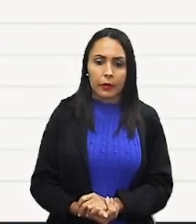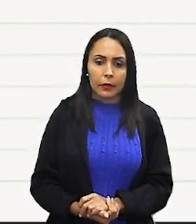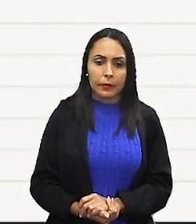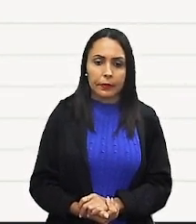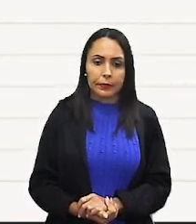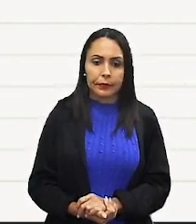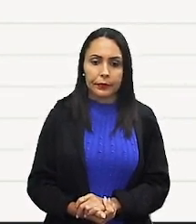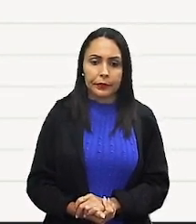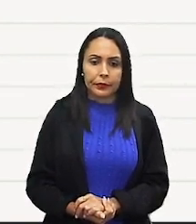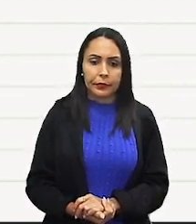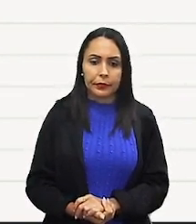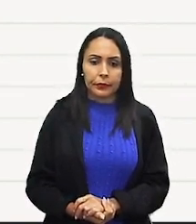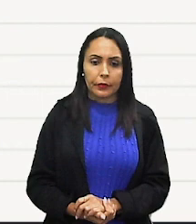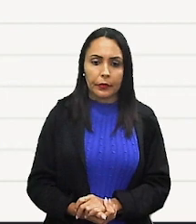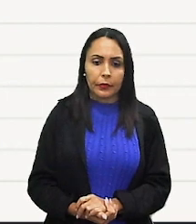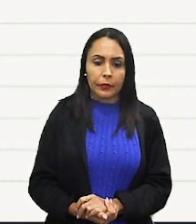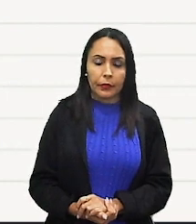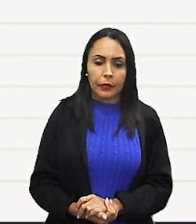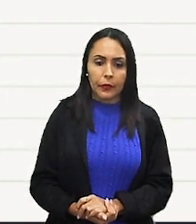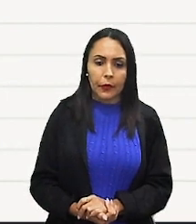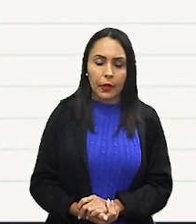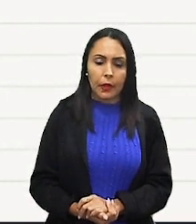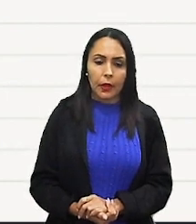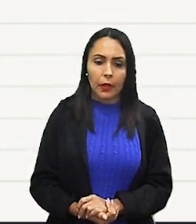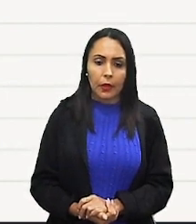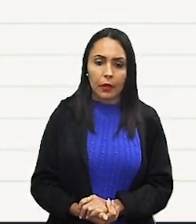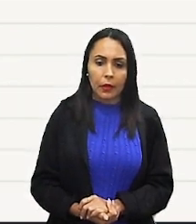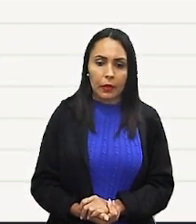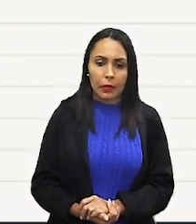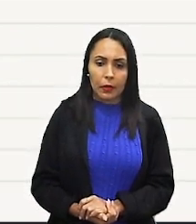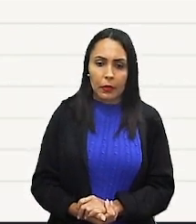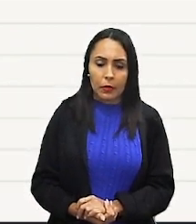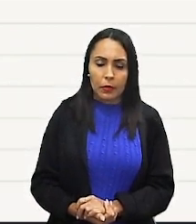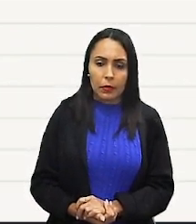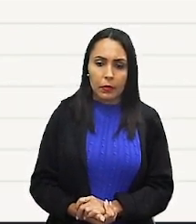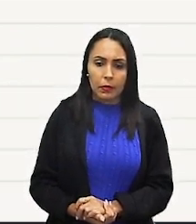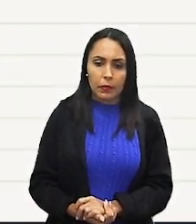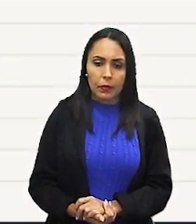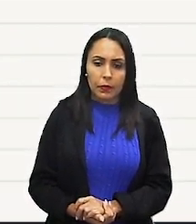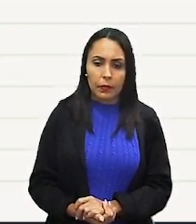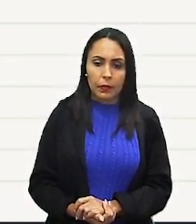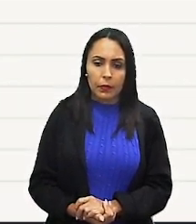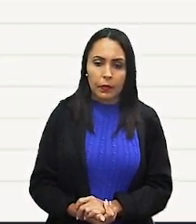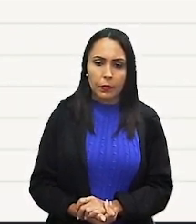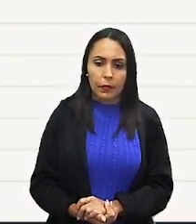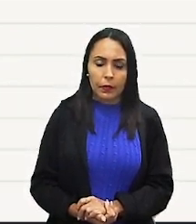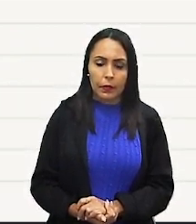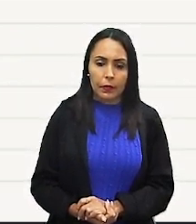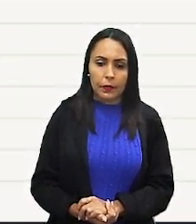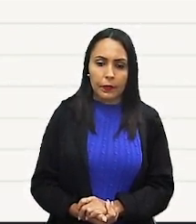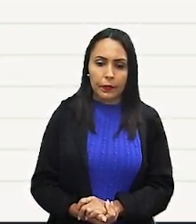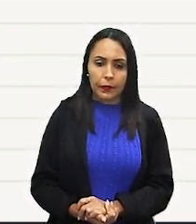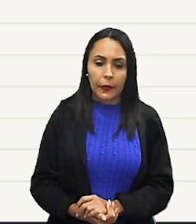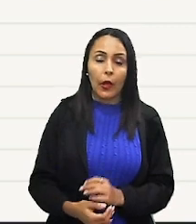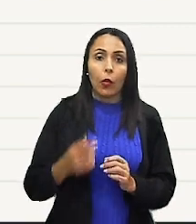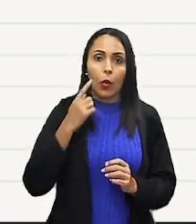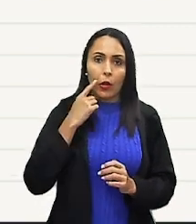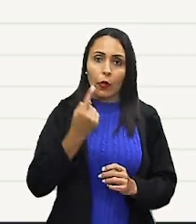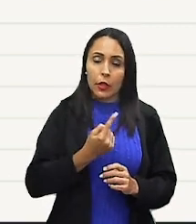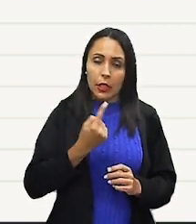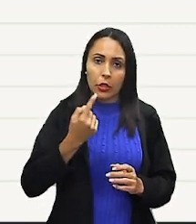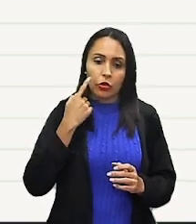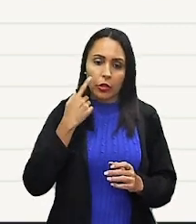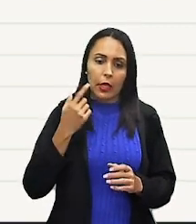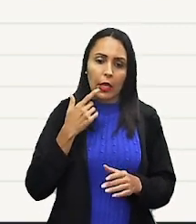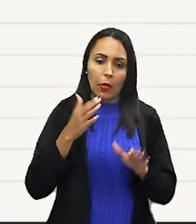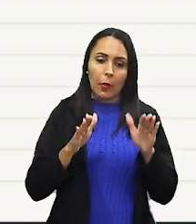E geralmente quando o vírus é uma partícula inerte, a gente não chama nem de vírus, a gente chama de vírion. Quando você diz que ele é uma